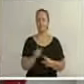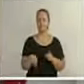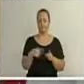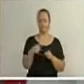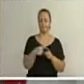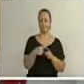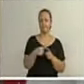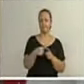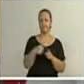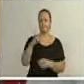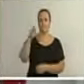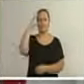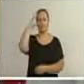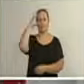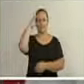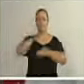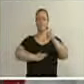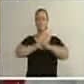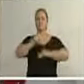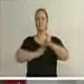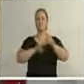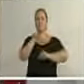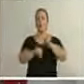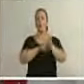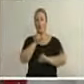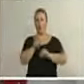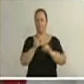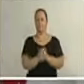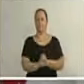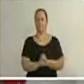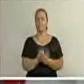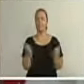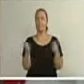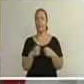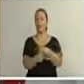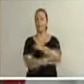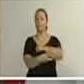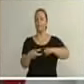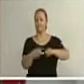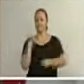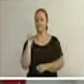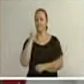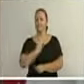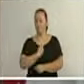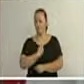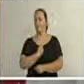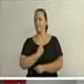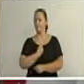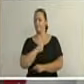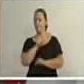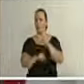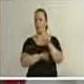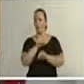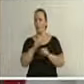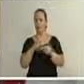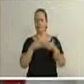presidente Dilma Rousseff praticou o ato que pode ser enquadrado nos seguintes crimes de responsabilidade. 1. Abertura